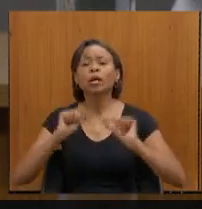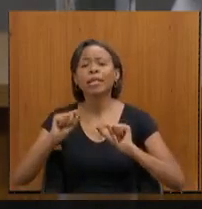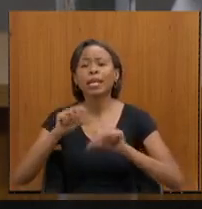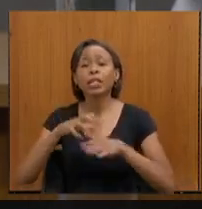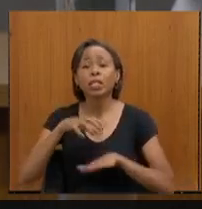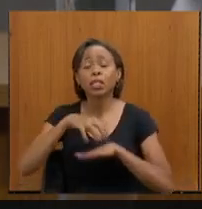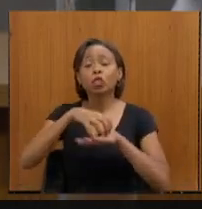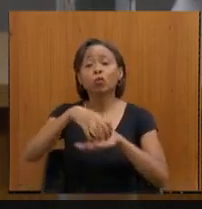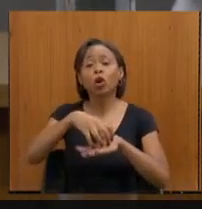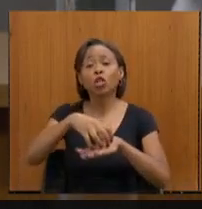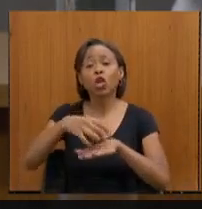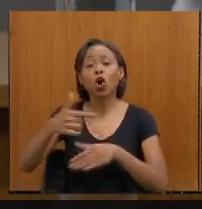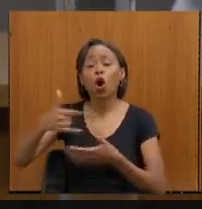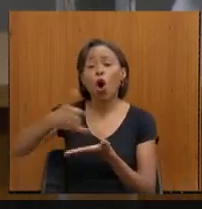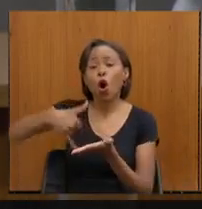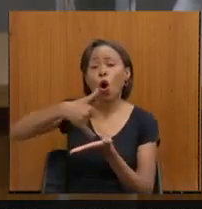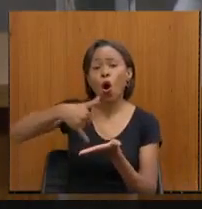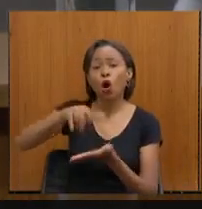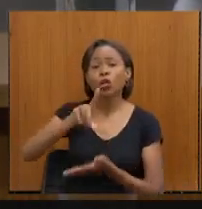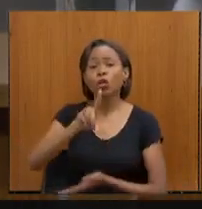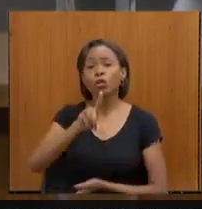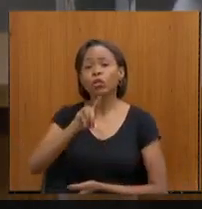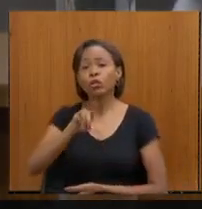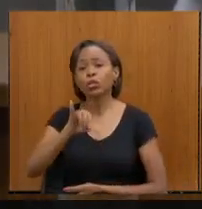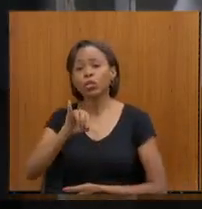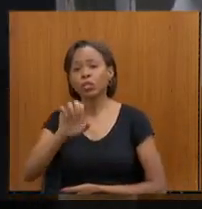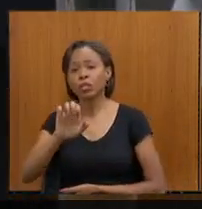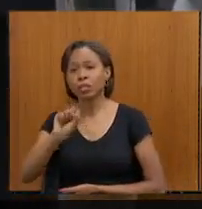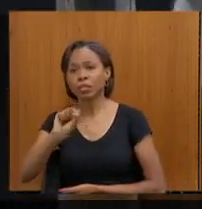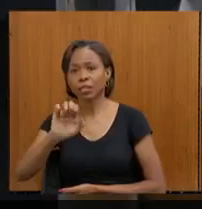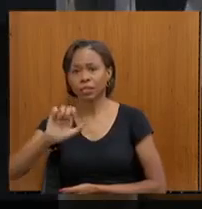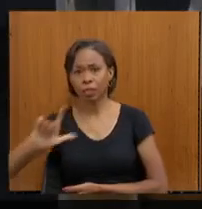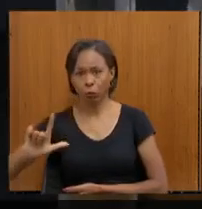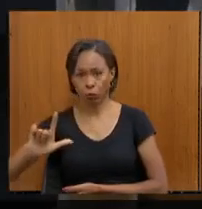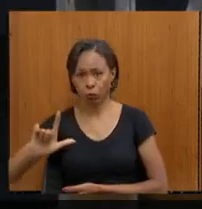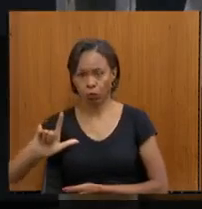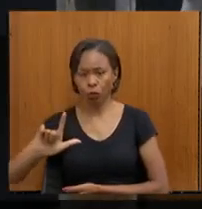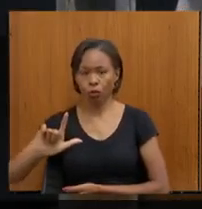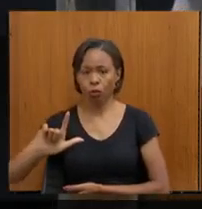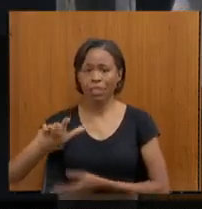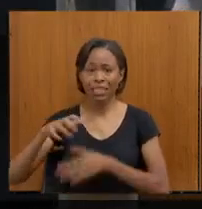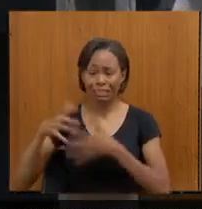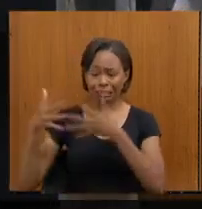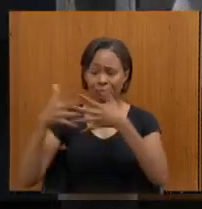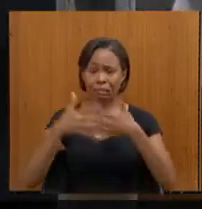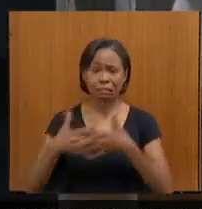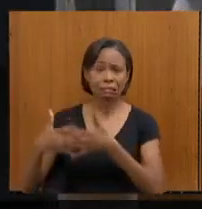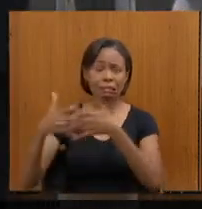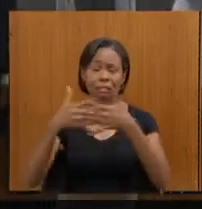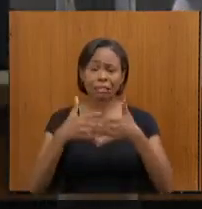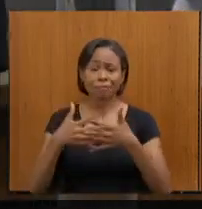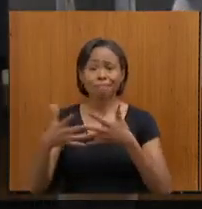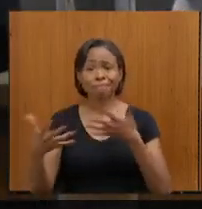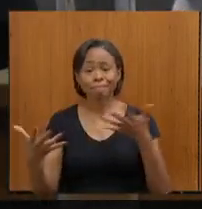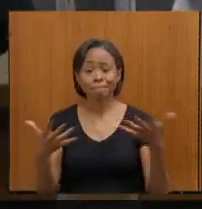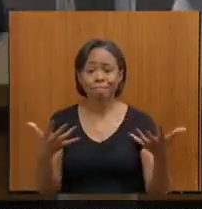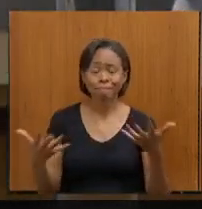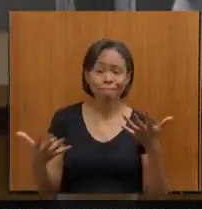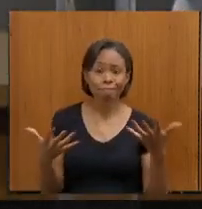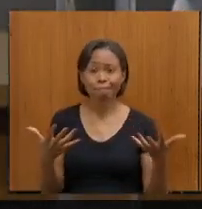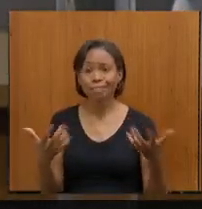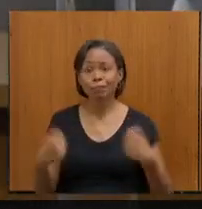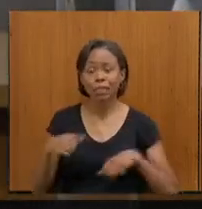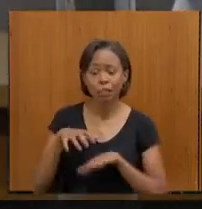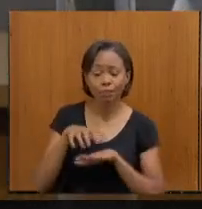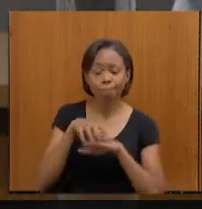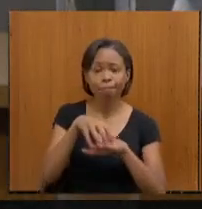o transporte de óleo diesel para esses caminhões que nós estamos vendo aqui que são distantes eu preciso transportar isso lá e já existem planos